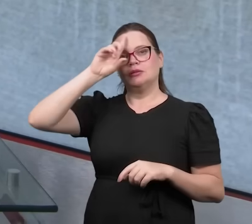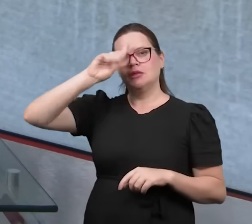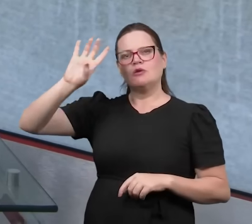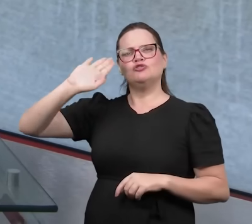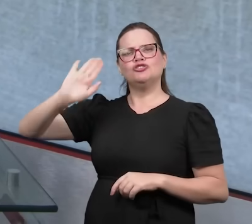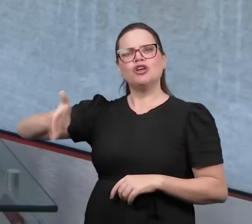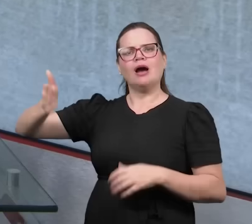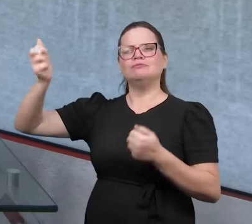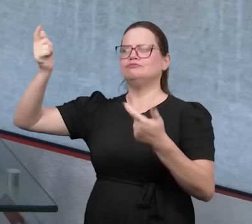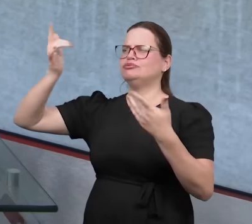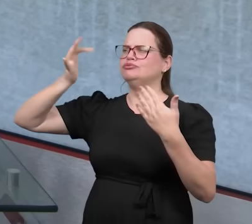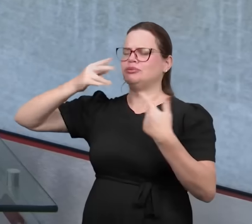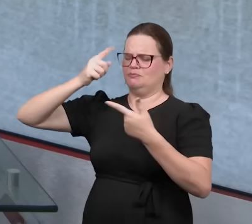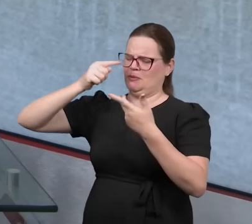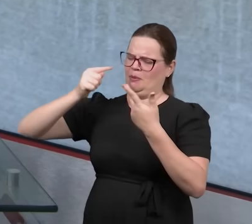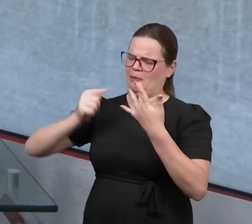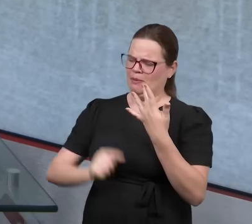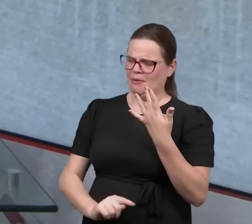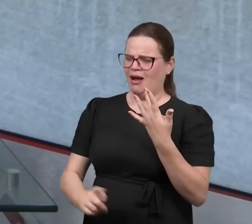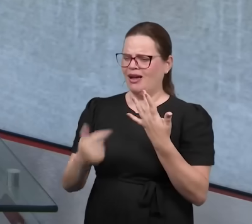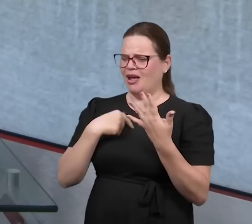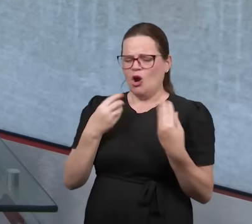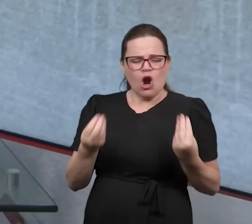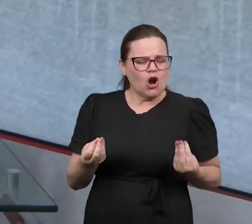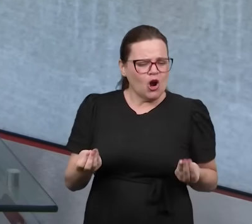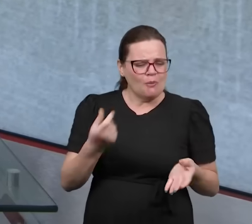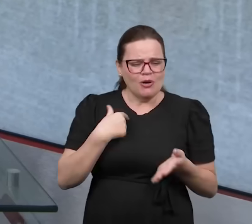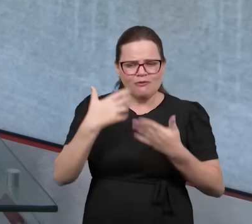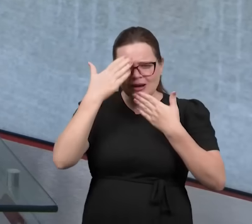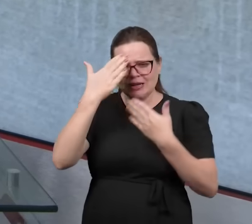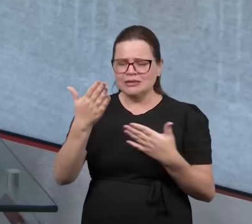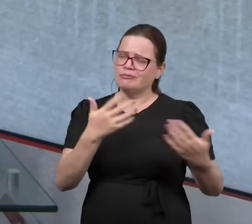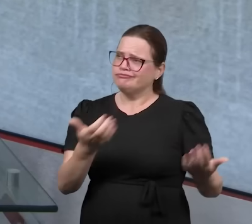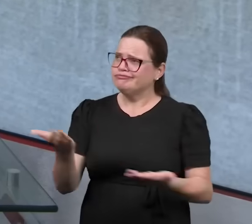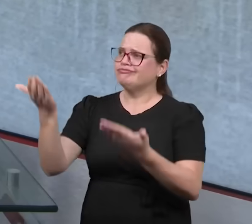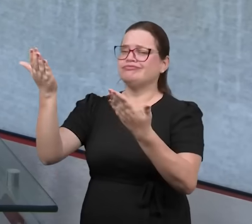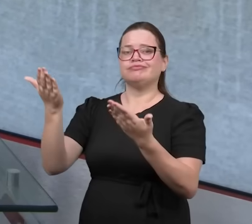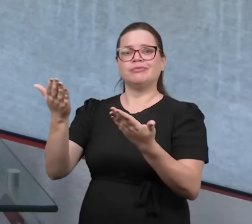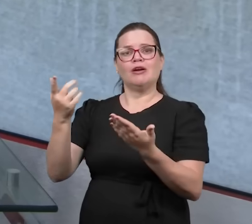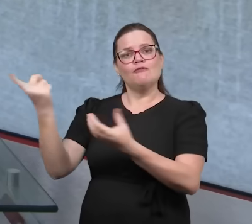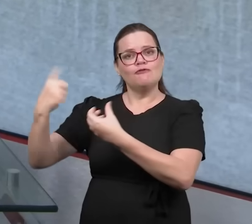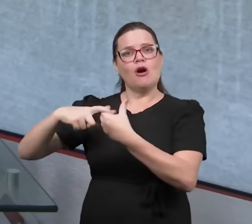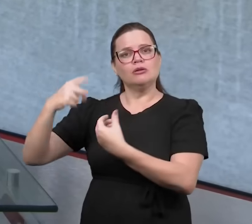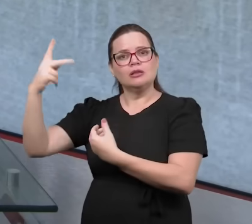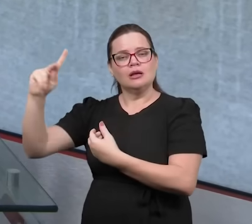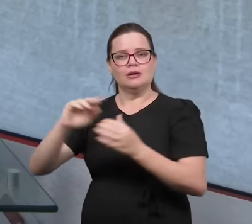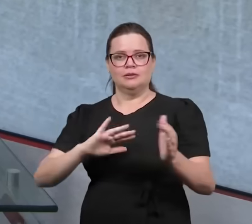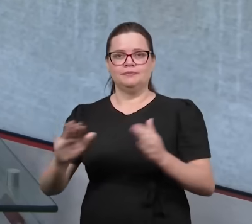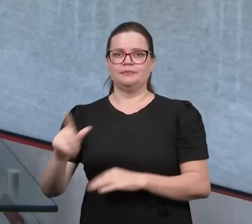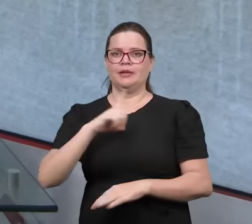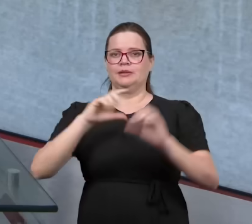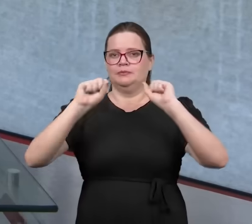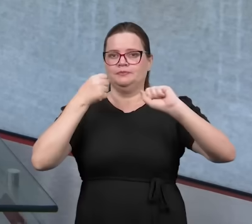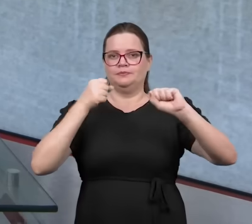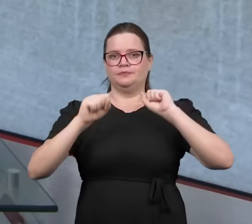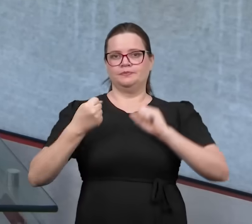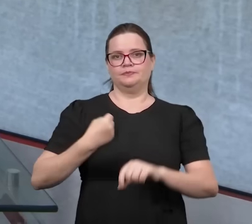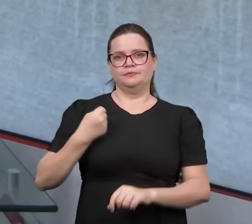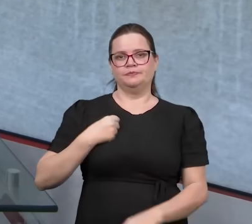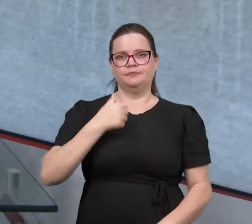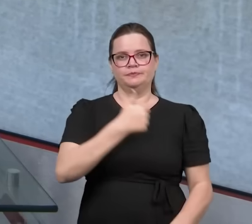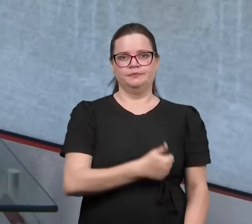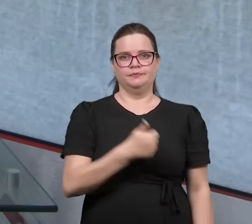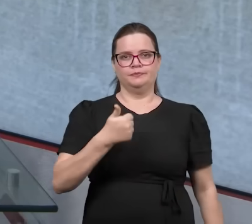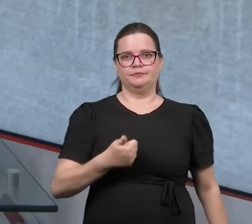temos um salmo, na Bíblia, escrito por um escritor de salmos, é o Salmo